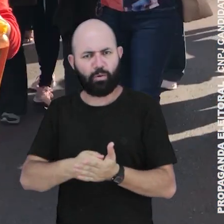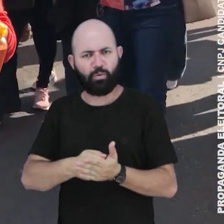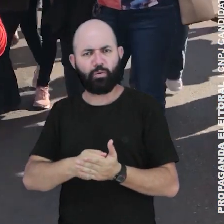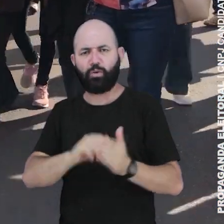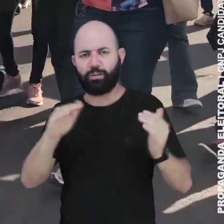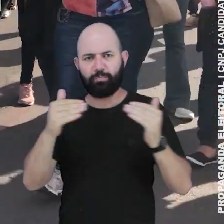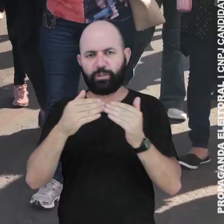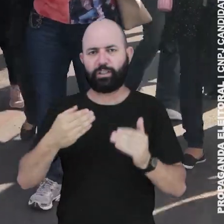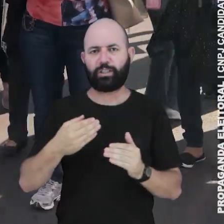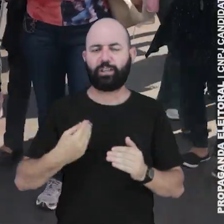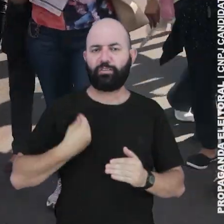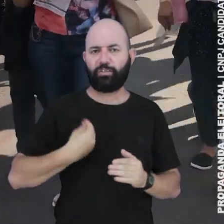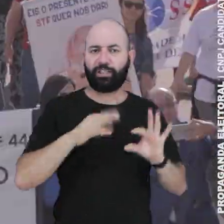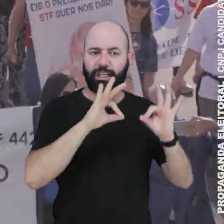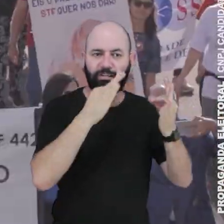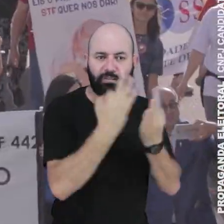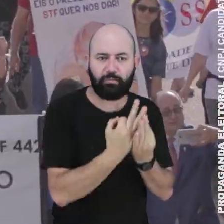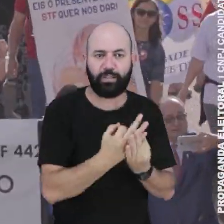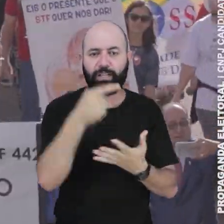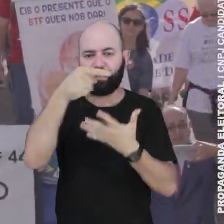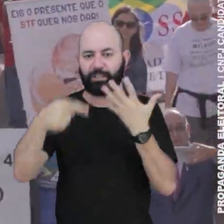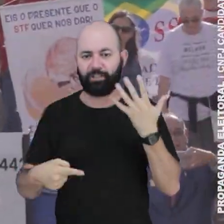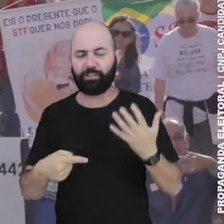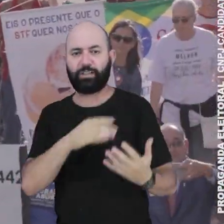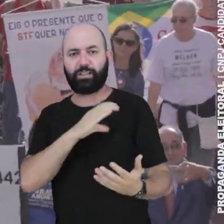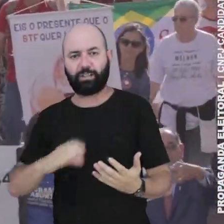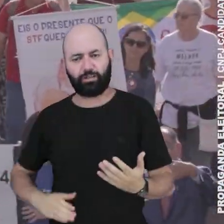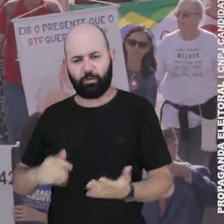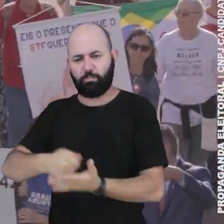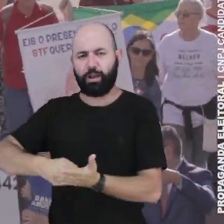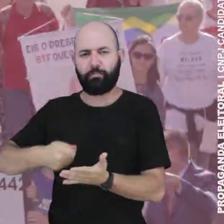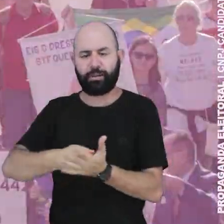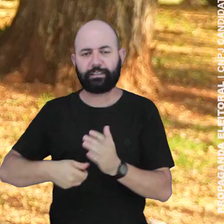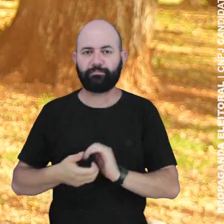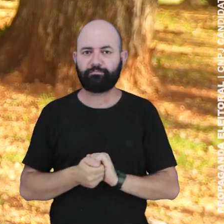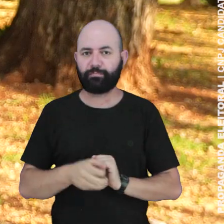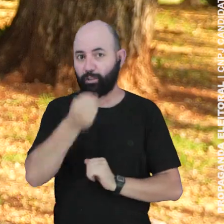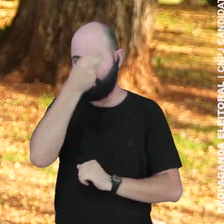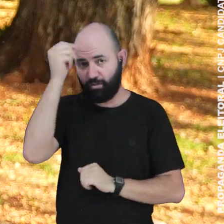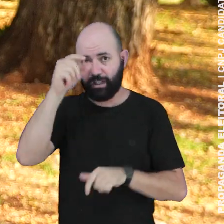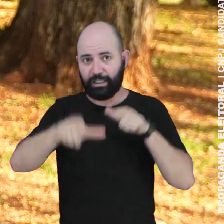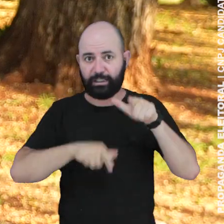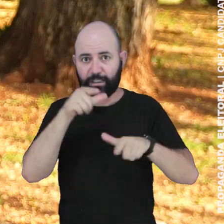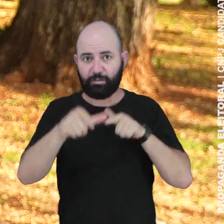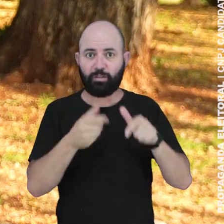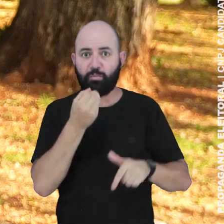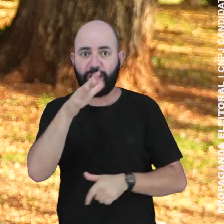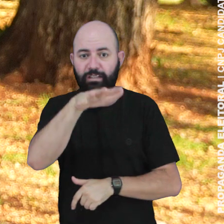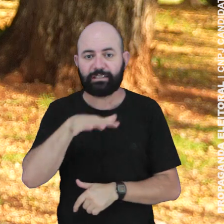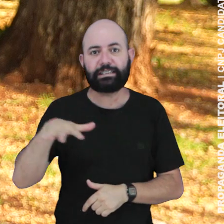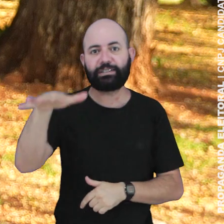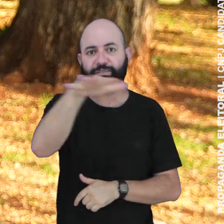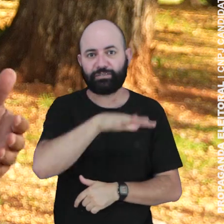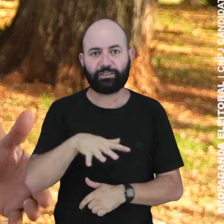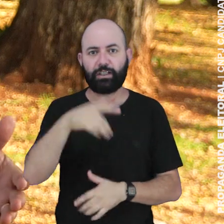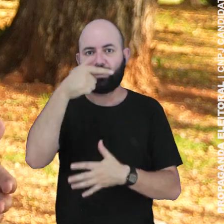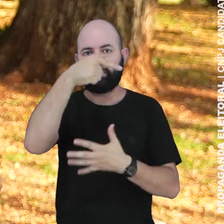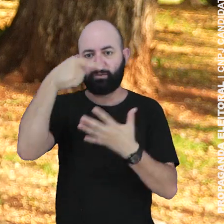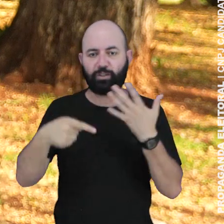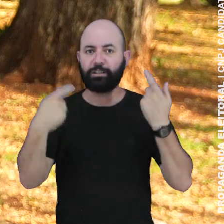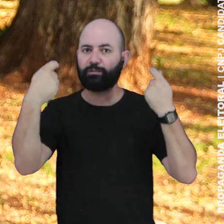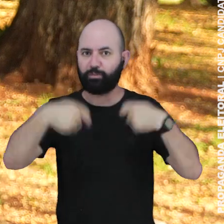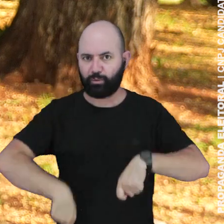vida, a família, os valores cristãos, com firmeza. Um prefeito que trabalhe pelo bem de todos, com